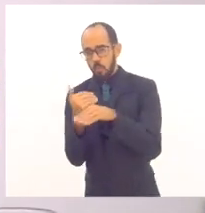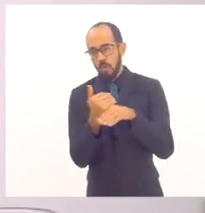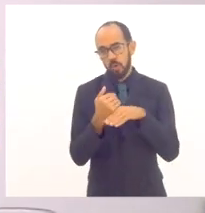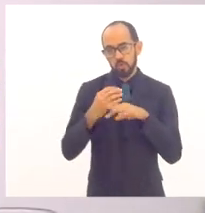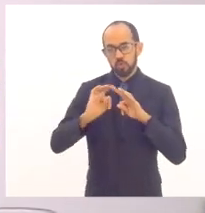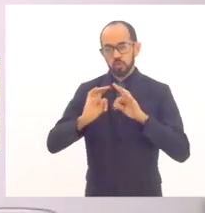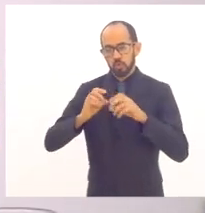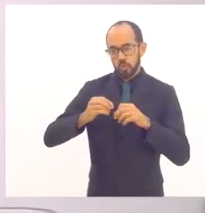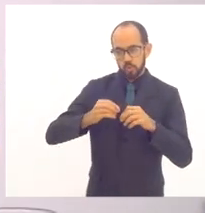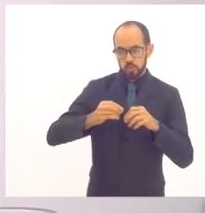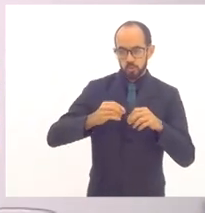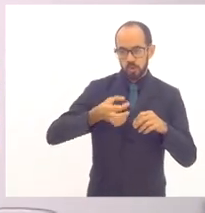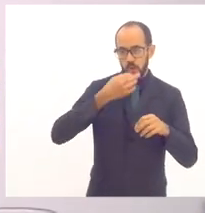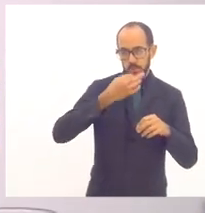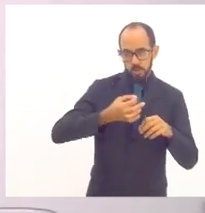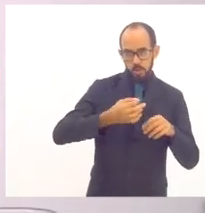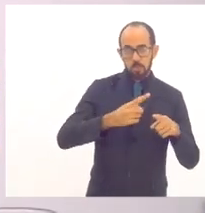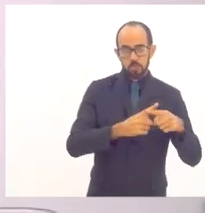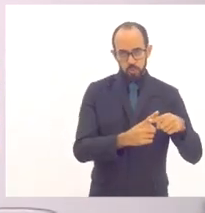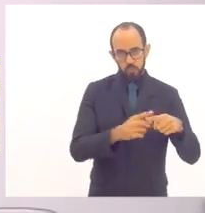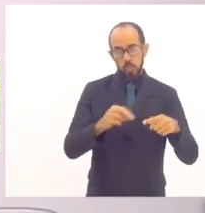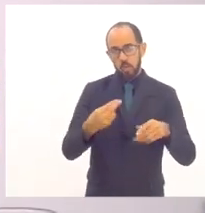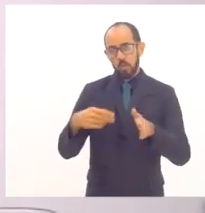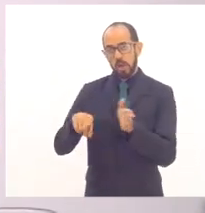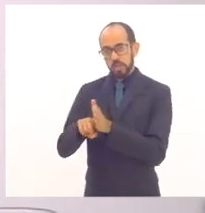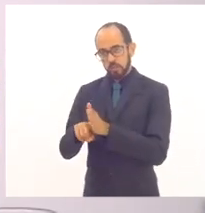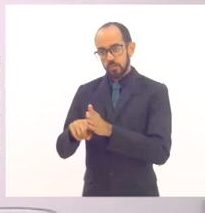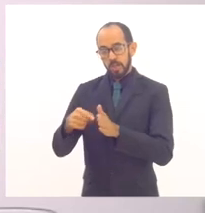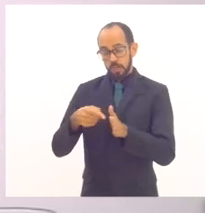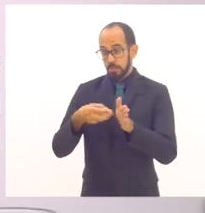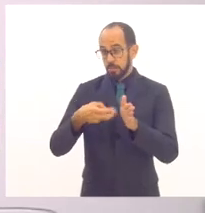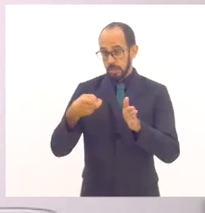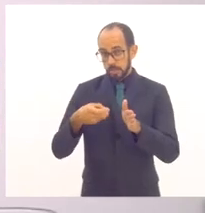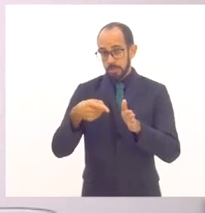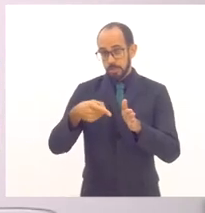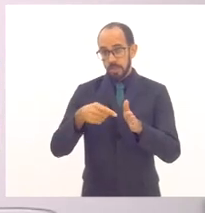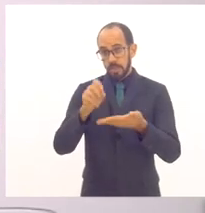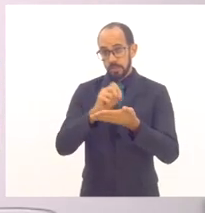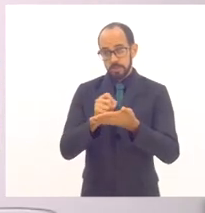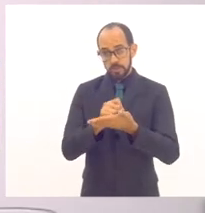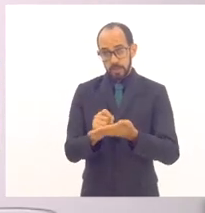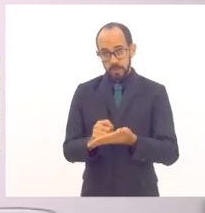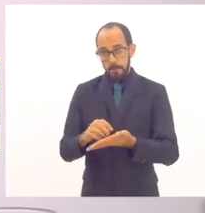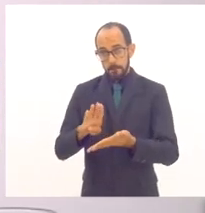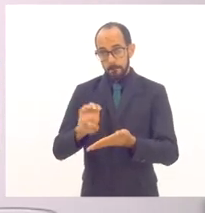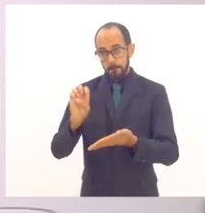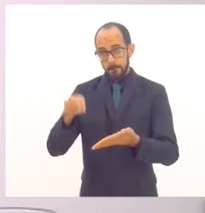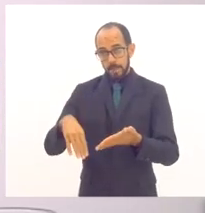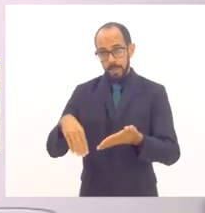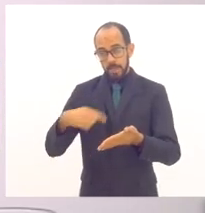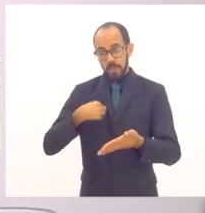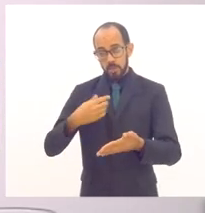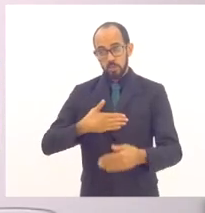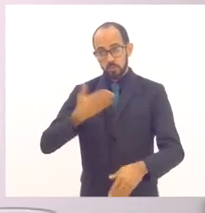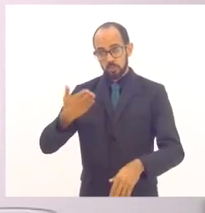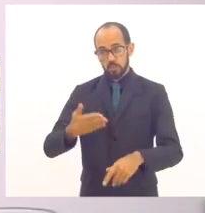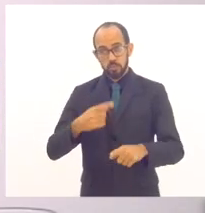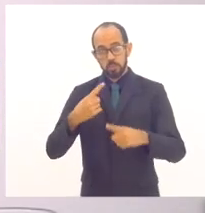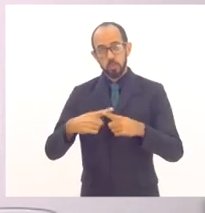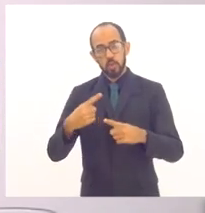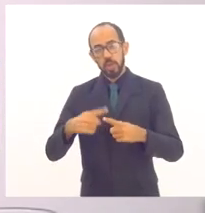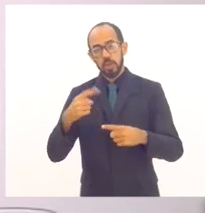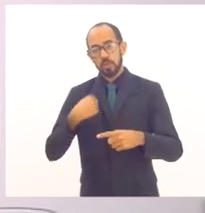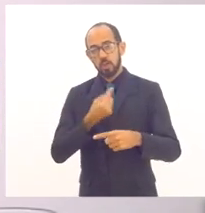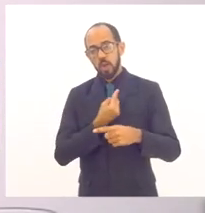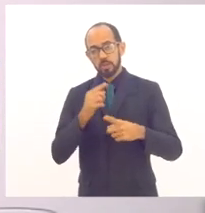dos contras a essa PL, de que ela está extremamente bem escrita, me surpreende o porquê que a gente está